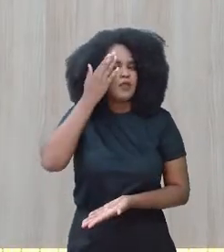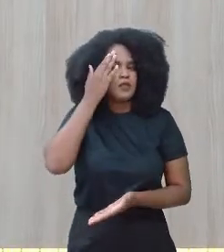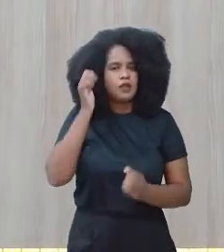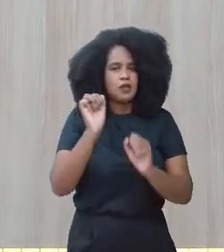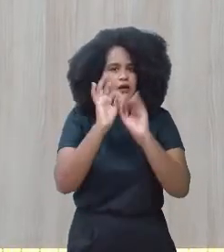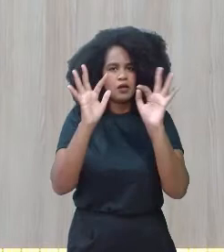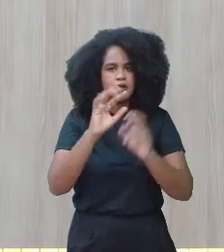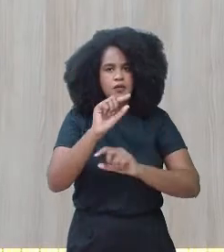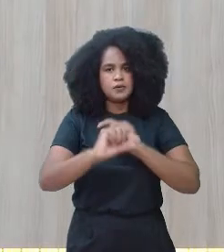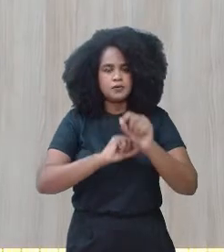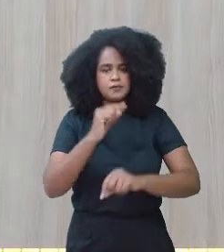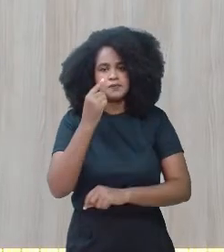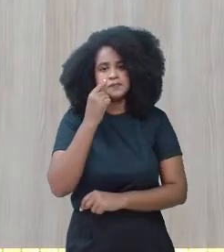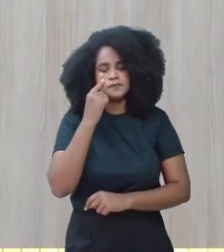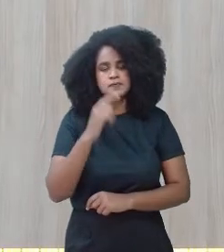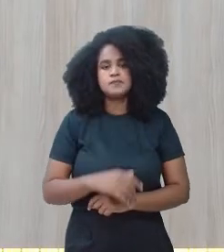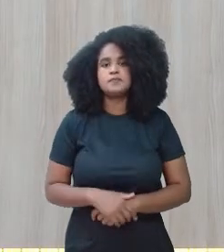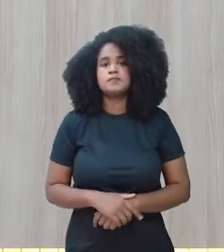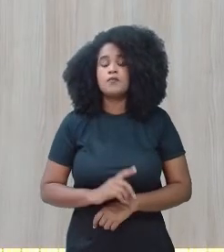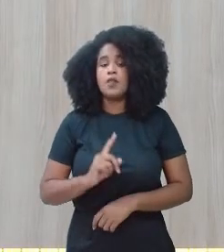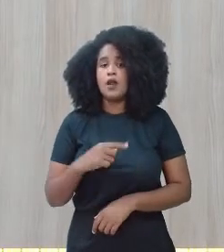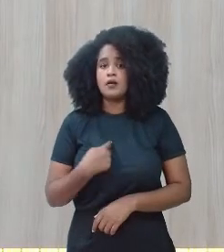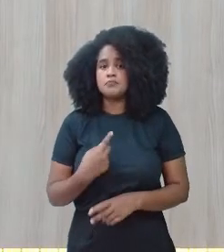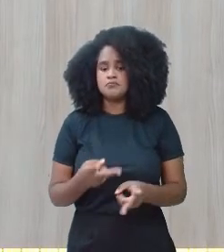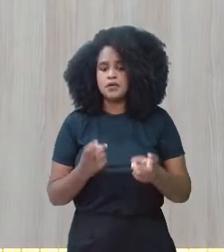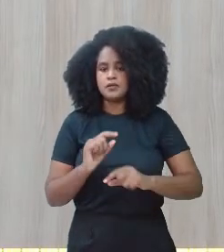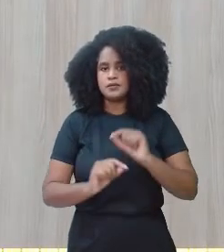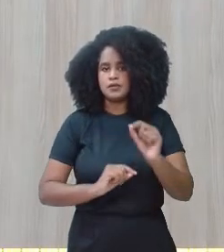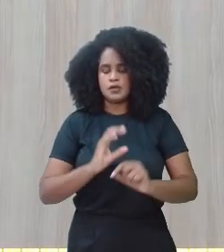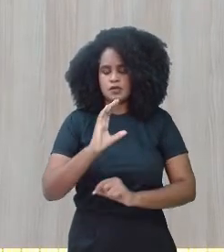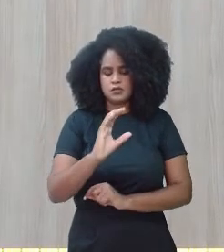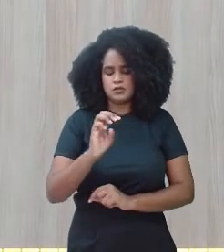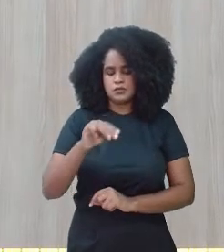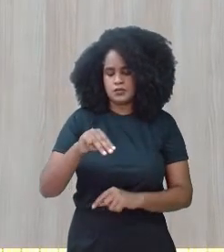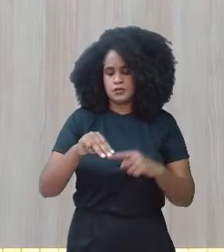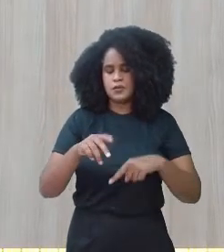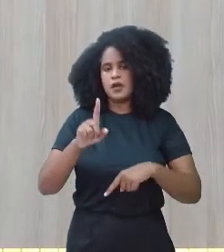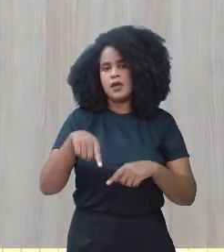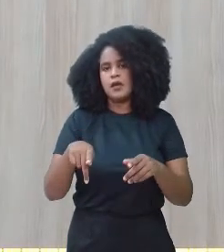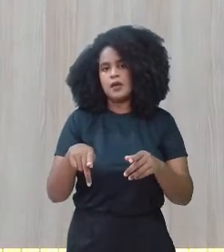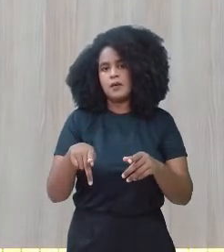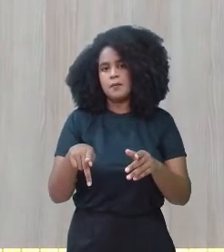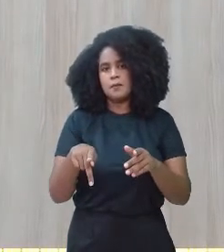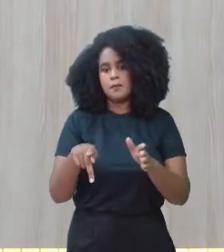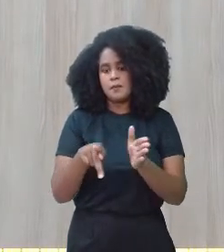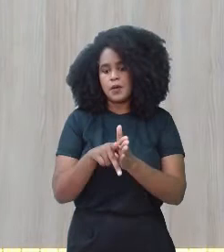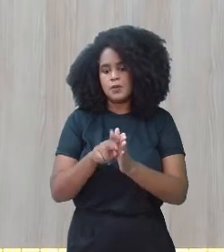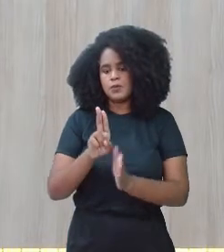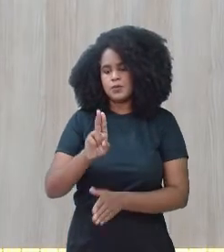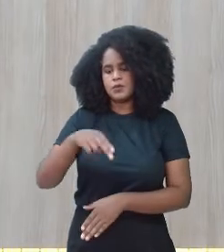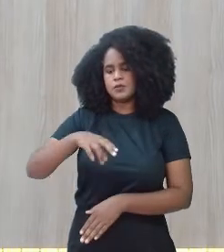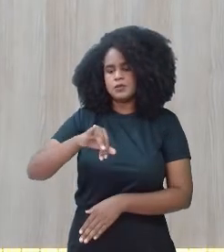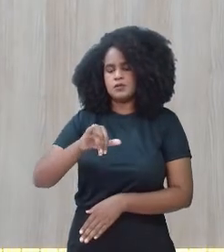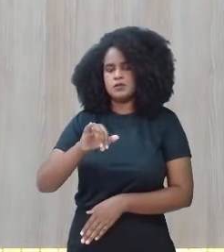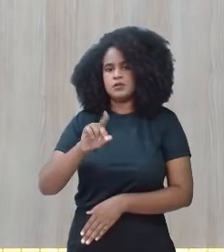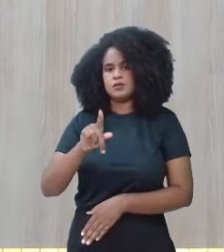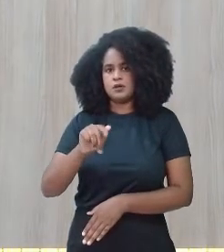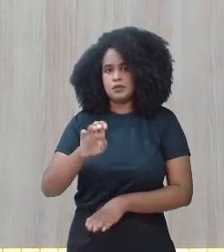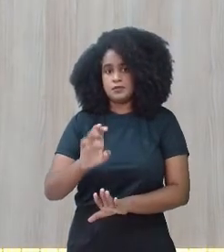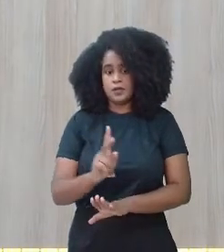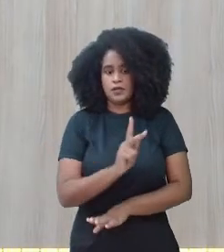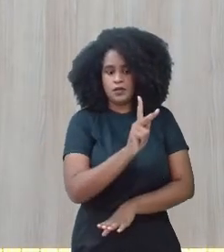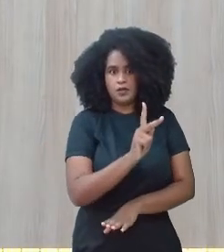está acontecendo. A gente tem noção que o centímetro é uma unidade menor comparada ao tamanho de 1